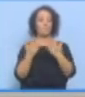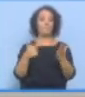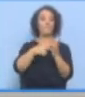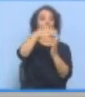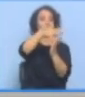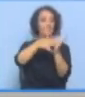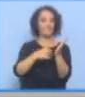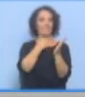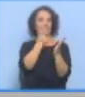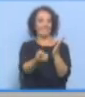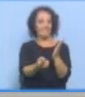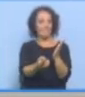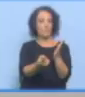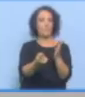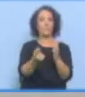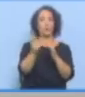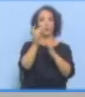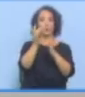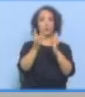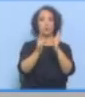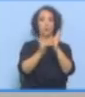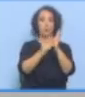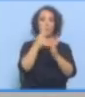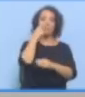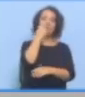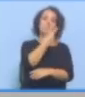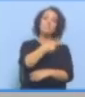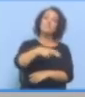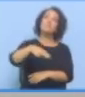que Jesus, erguendo os olhos ao céu,